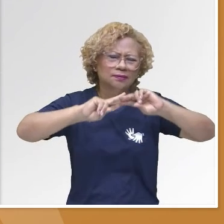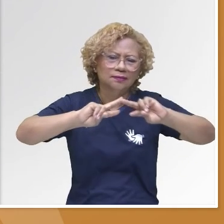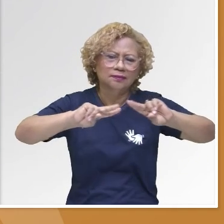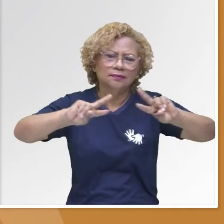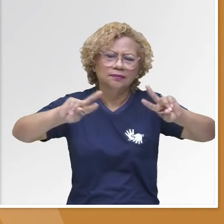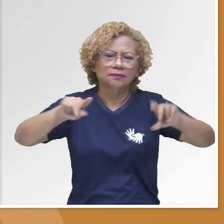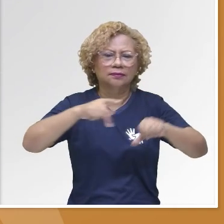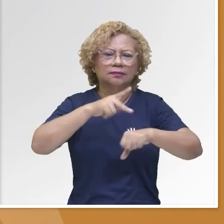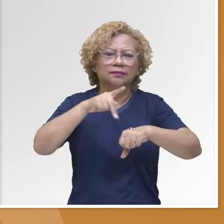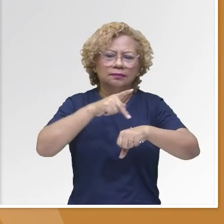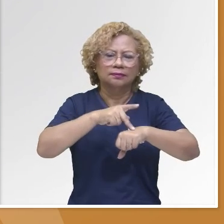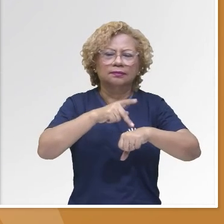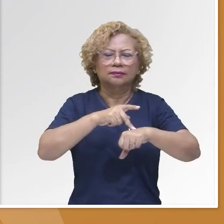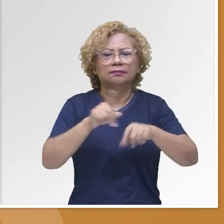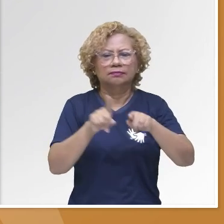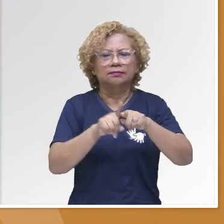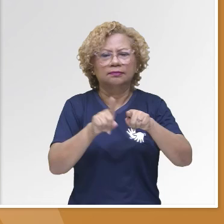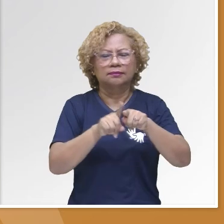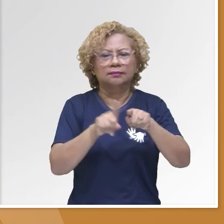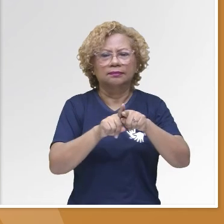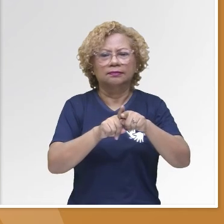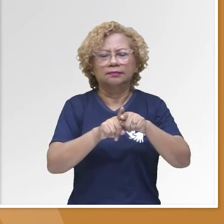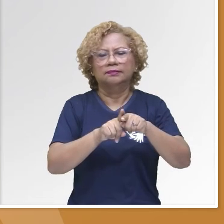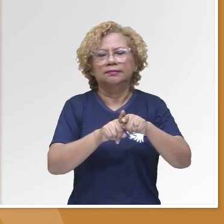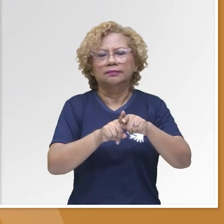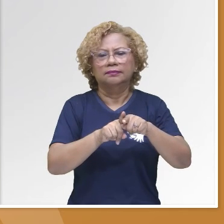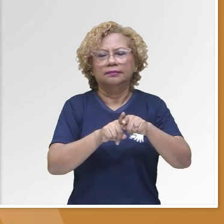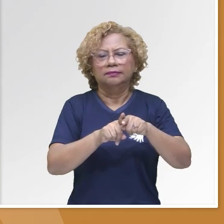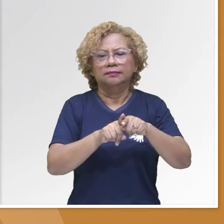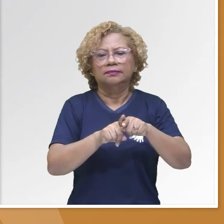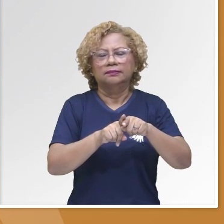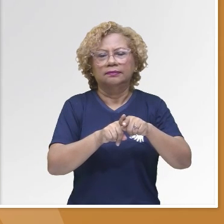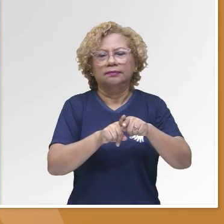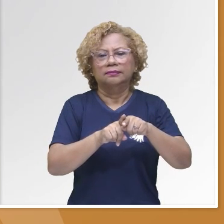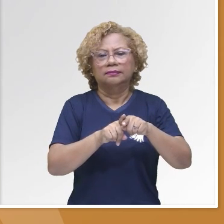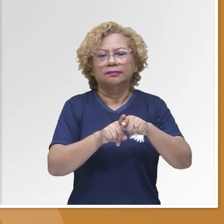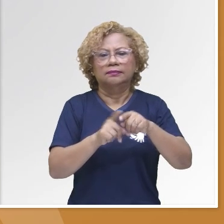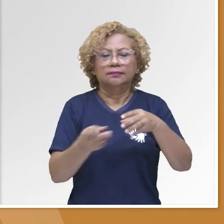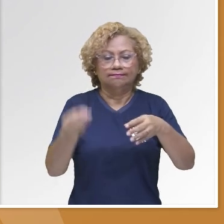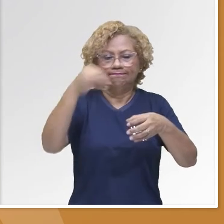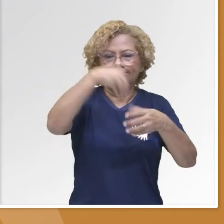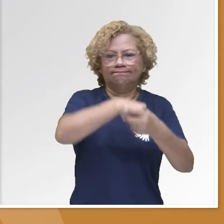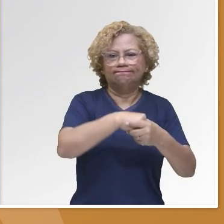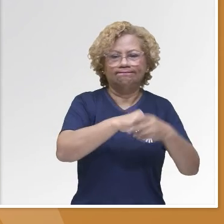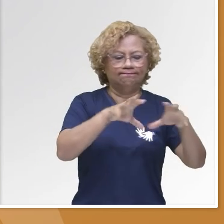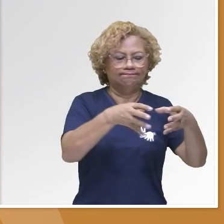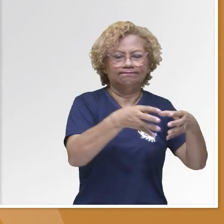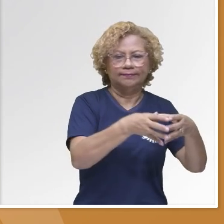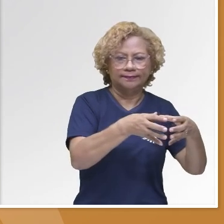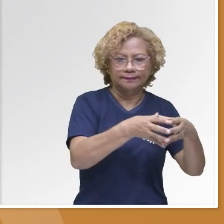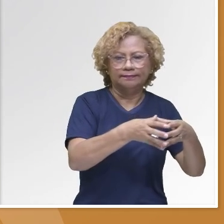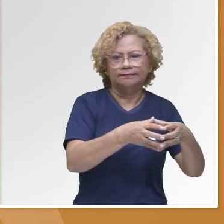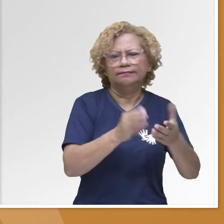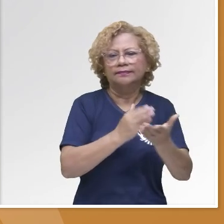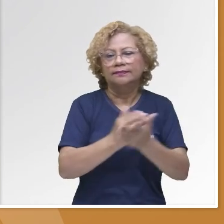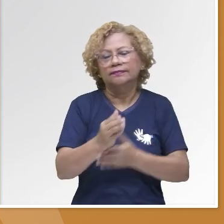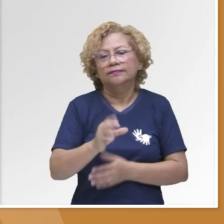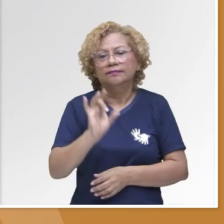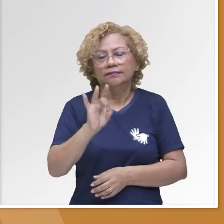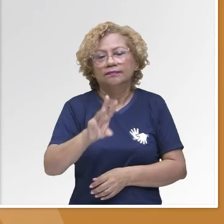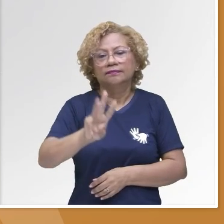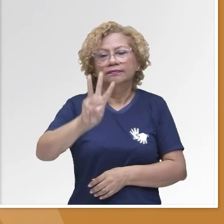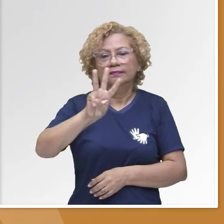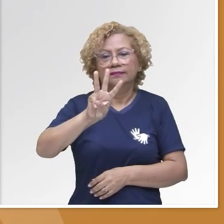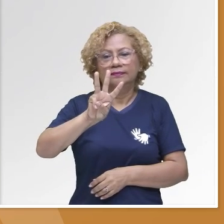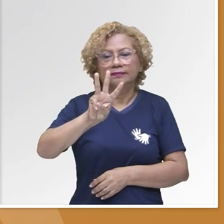também começam a se inserir em todo esse desenvolvimento do bloco econômico. Começou com a Benelux, passou para a Comunidade